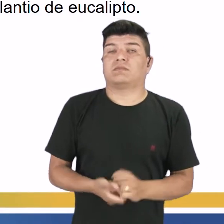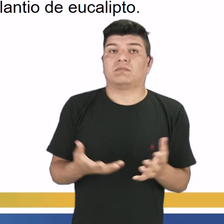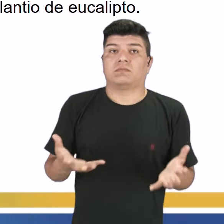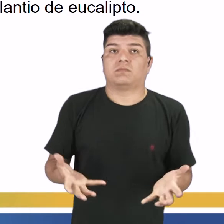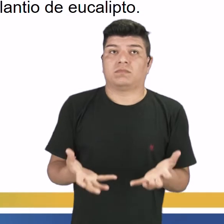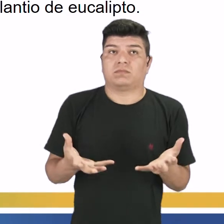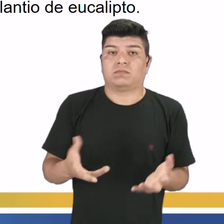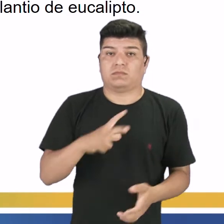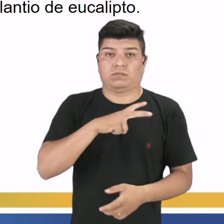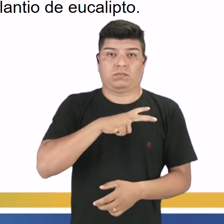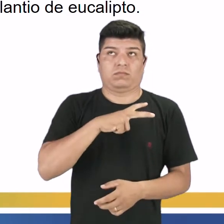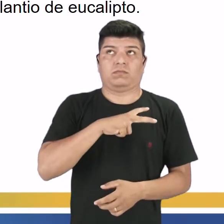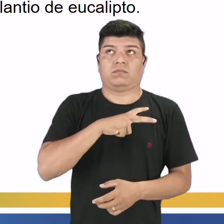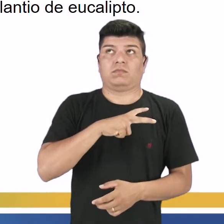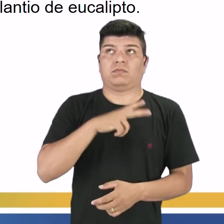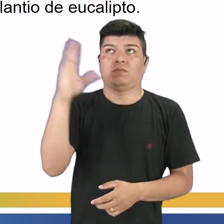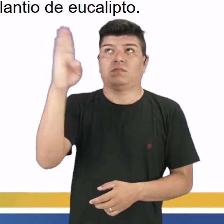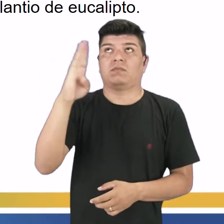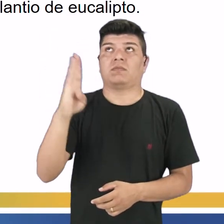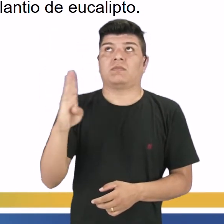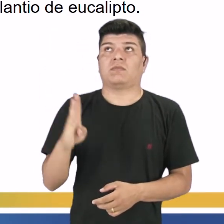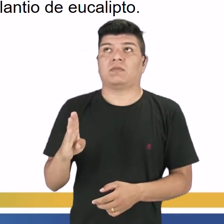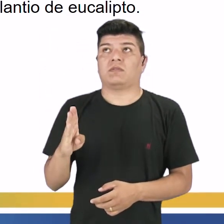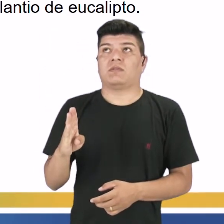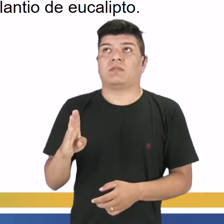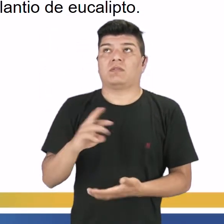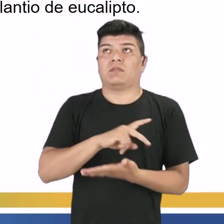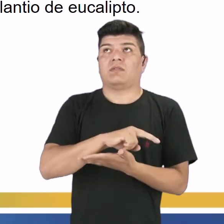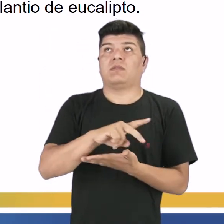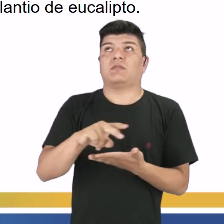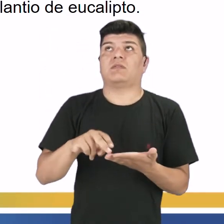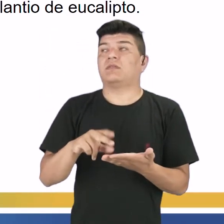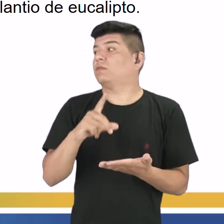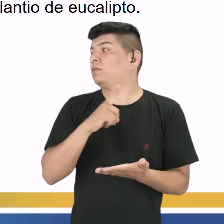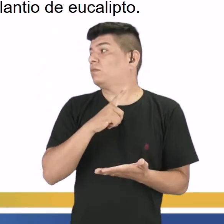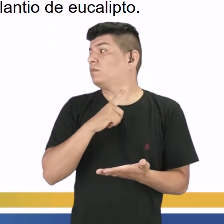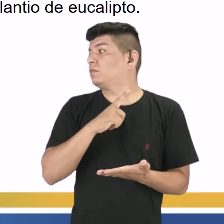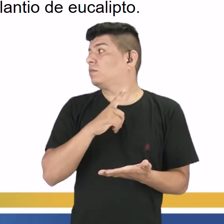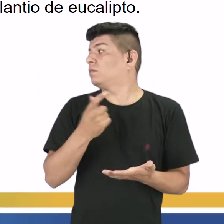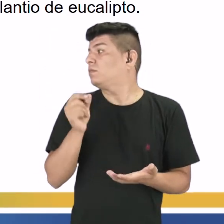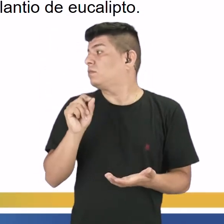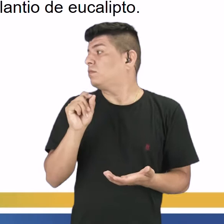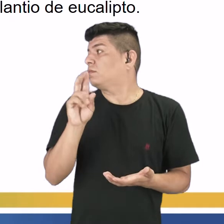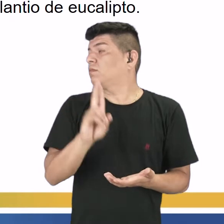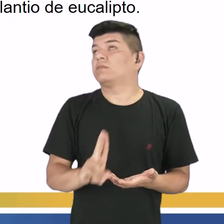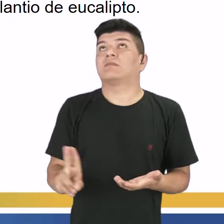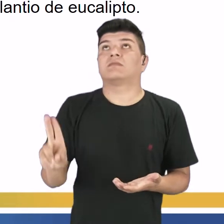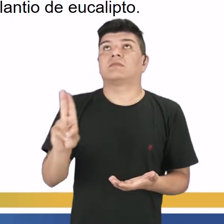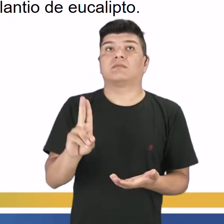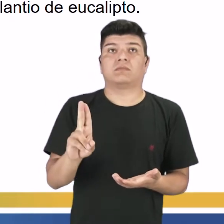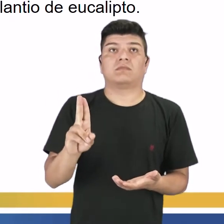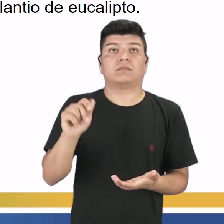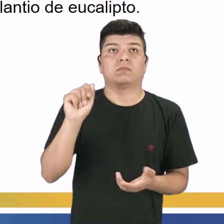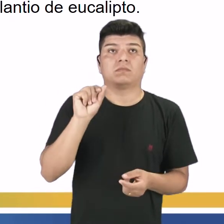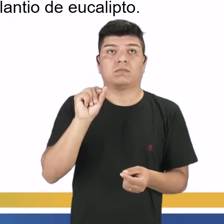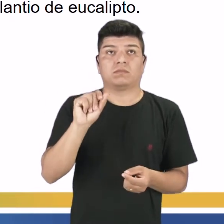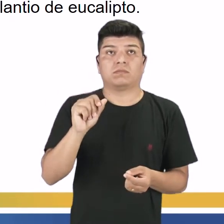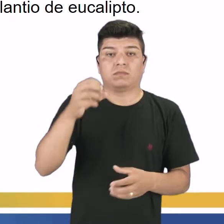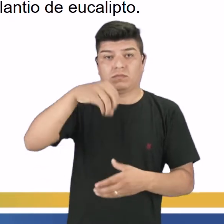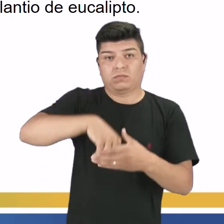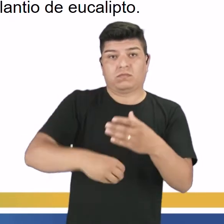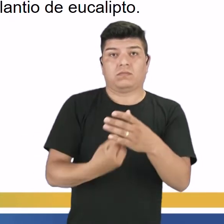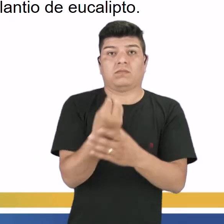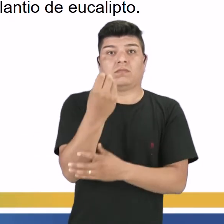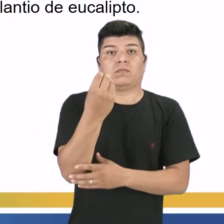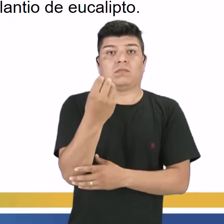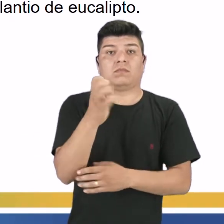Incentivo privado. No Brasil, diversos setores têm investido em ações de reflorestamento. A